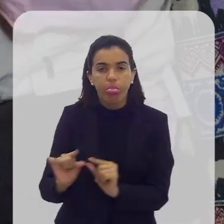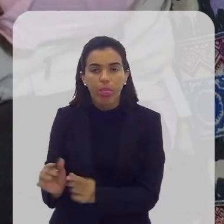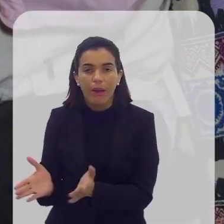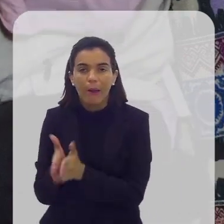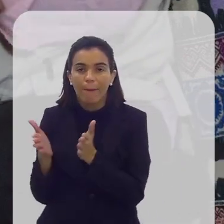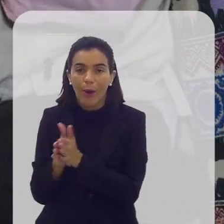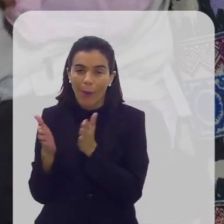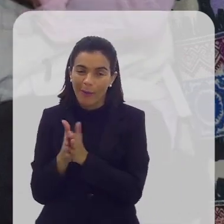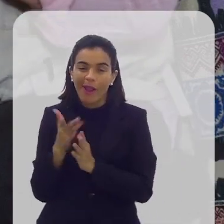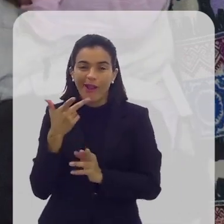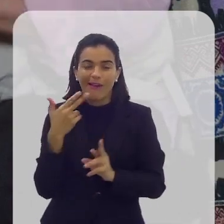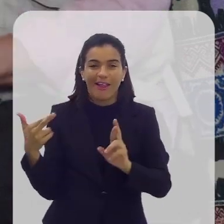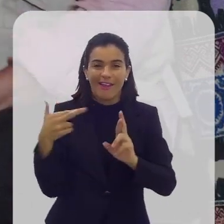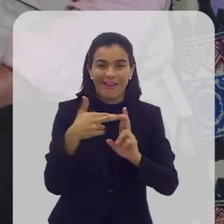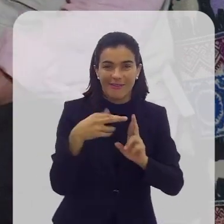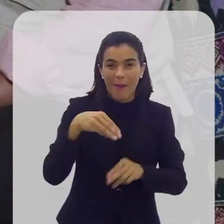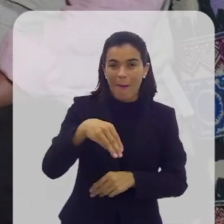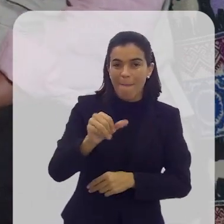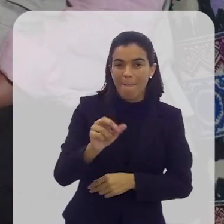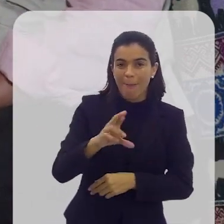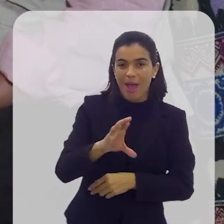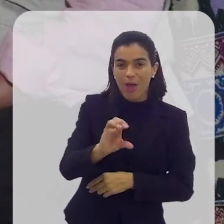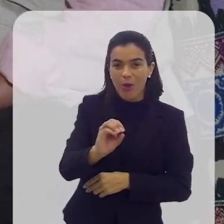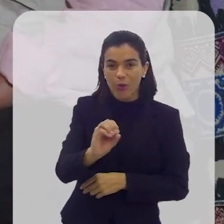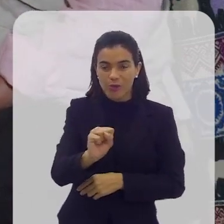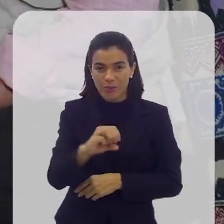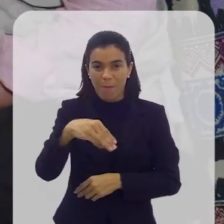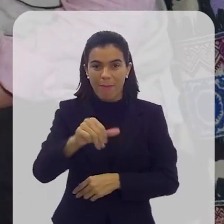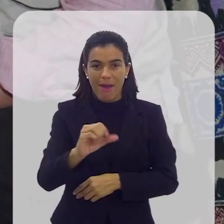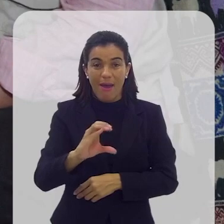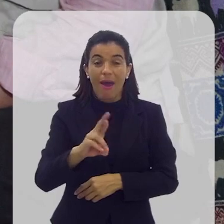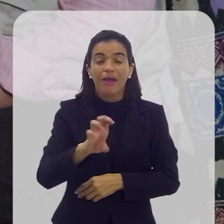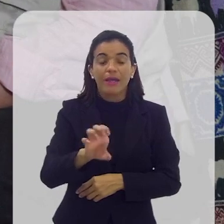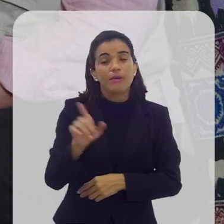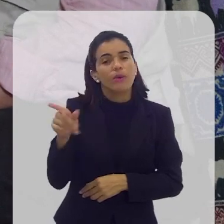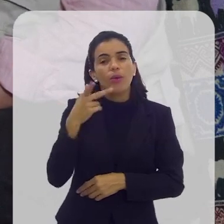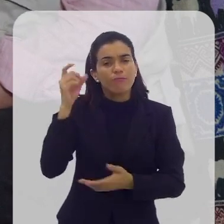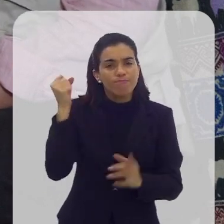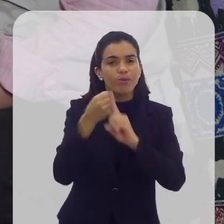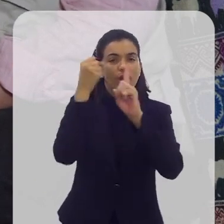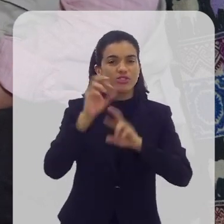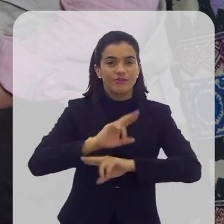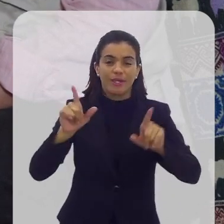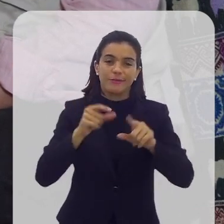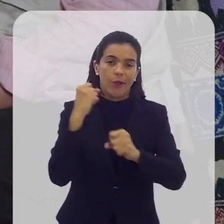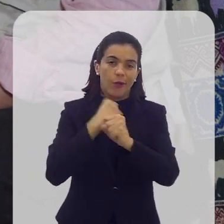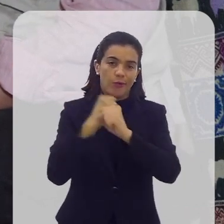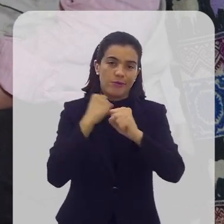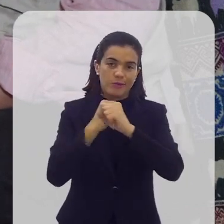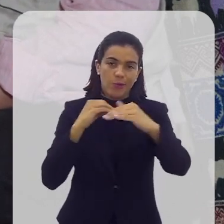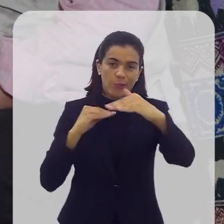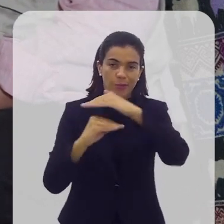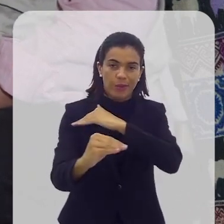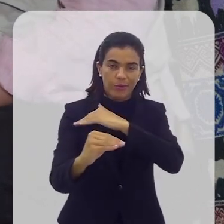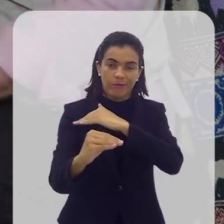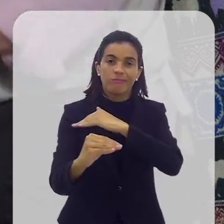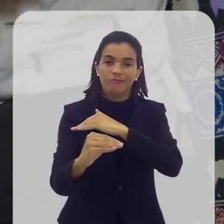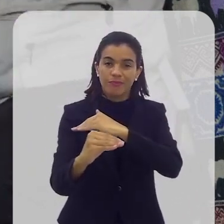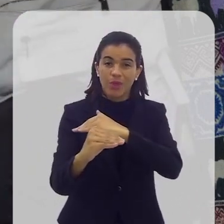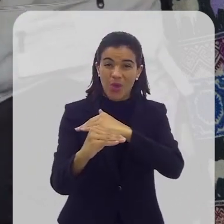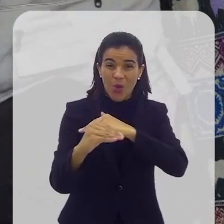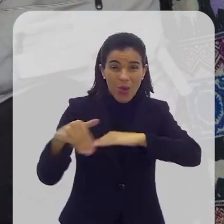importantíssima. Foi um dos eventos mais importantes da museologia nos últimos 20 anos no Brasil. Atualmente, o imponente Palácio